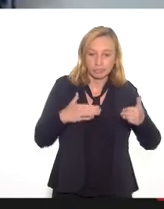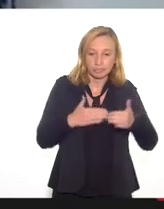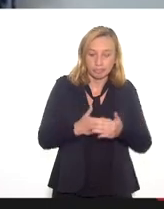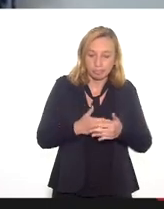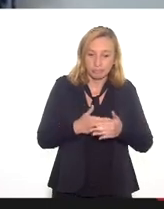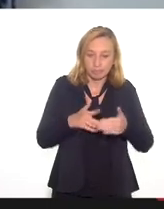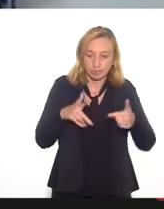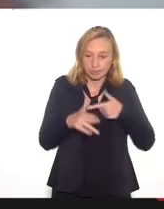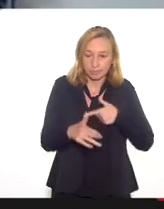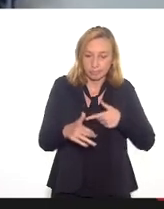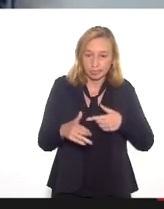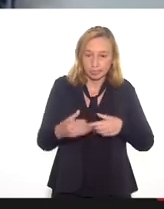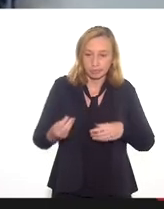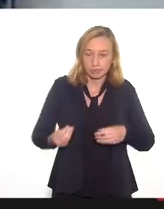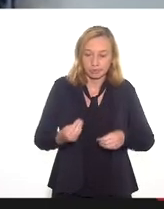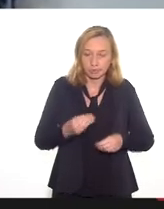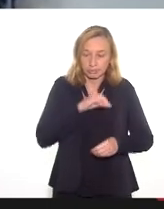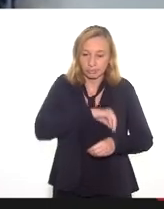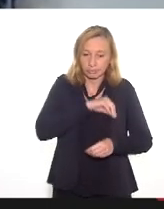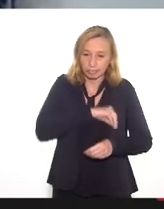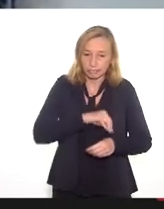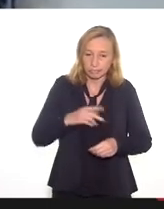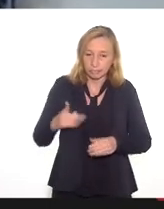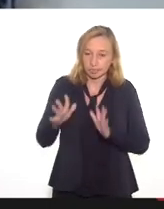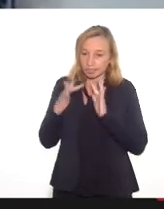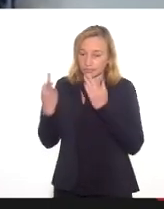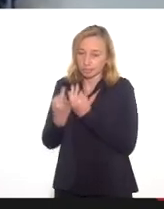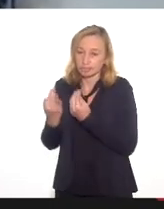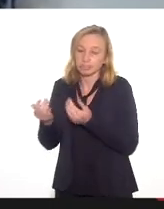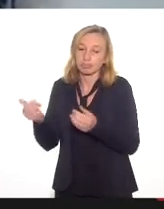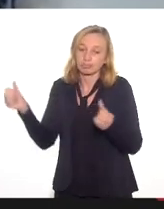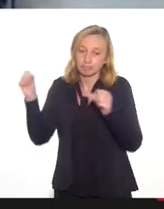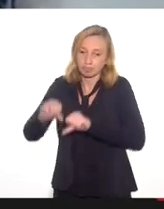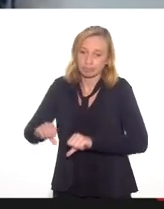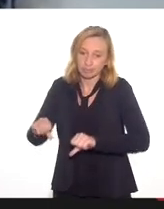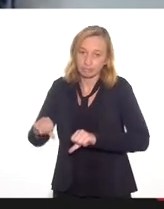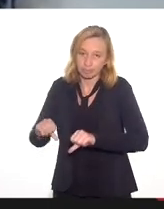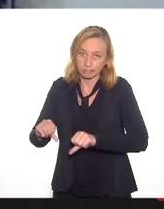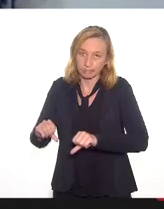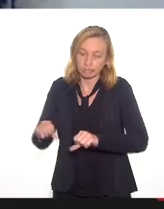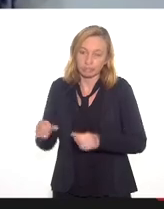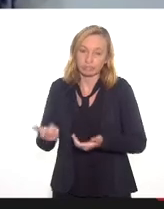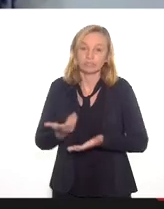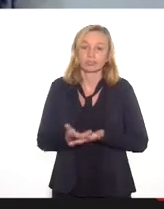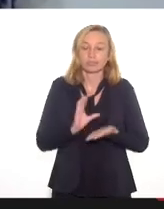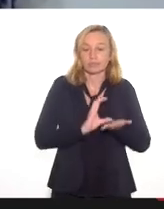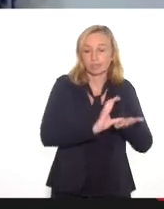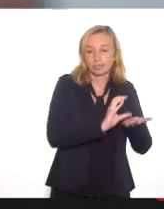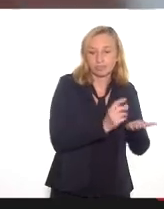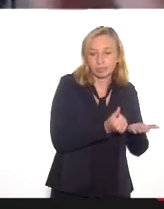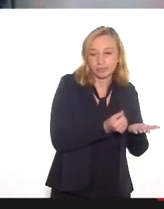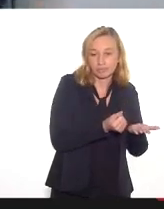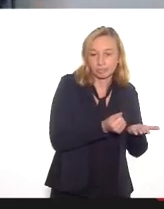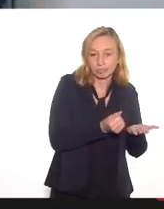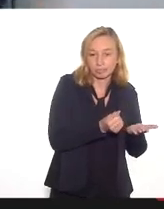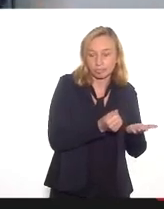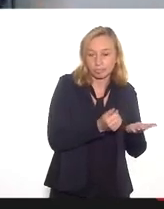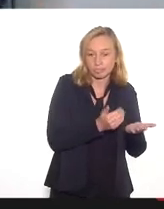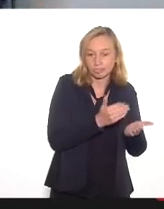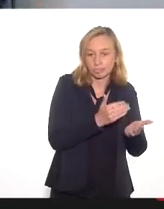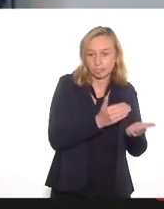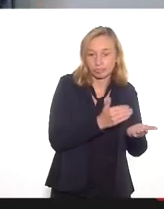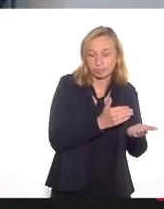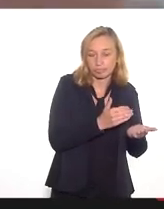pode na verdade agravar o processo de vulnerabilidade tornar o benefício crescentemente